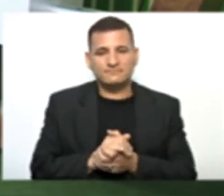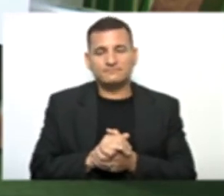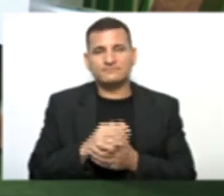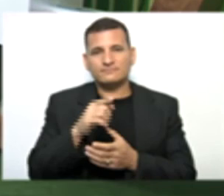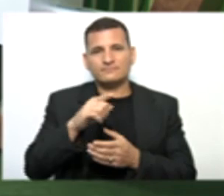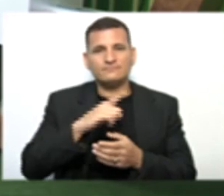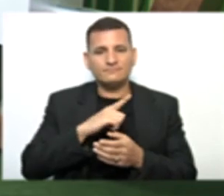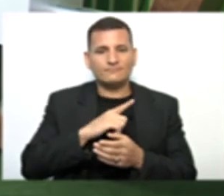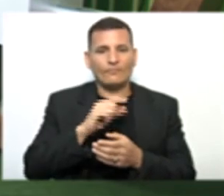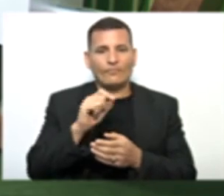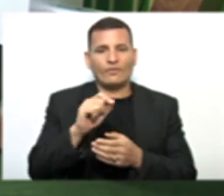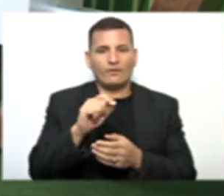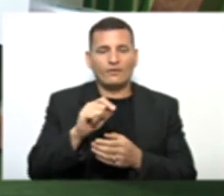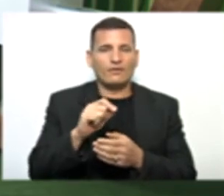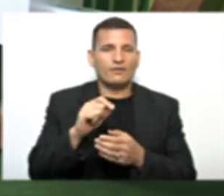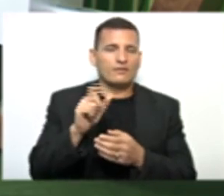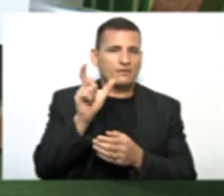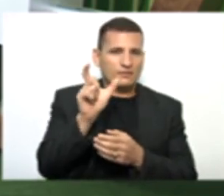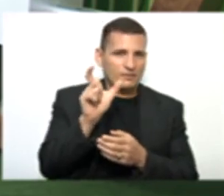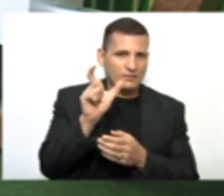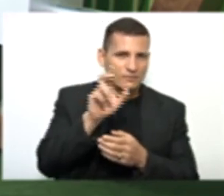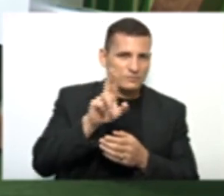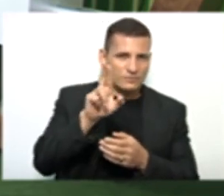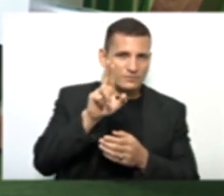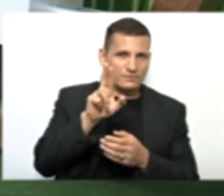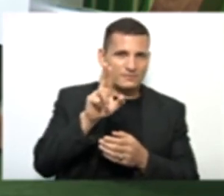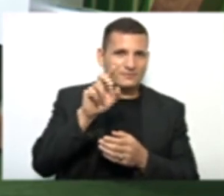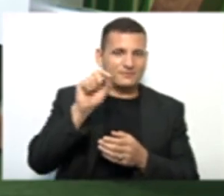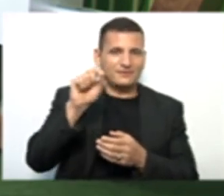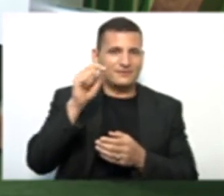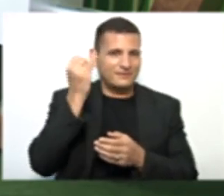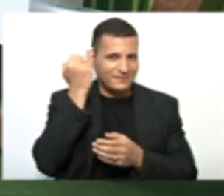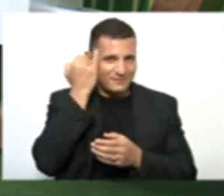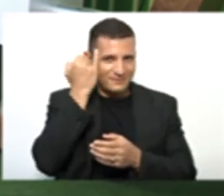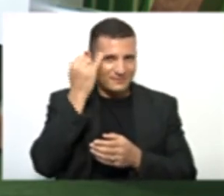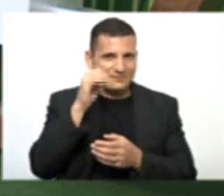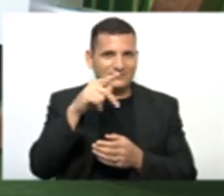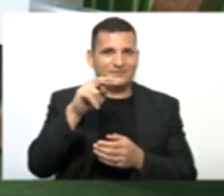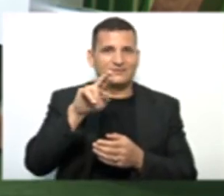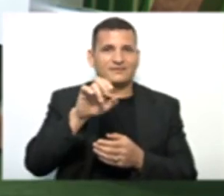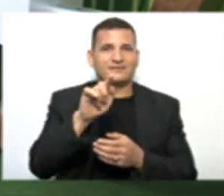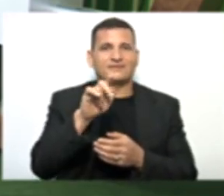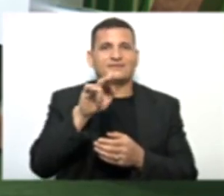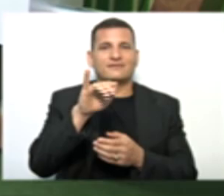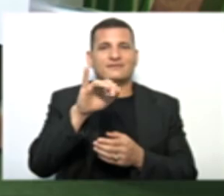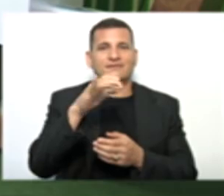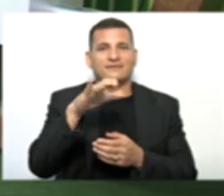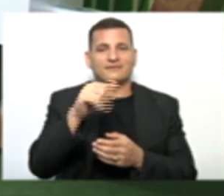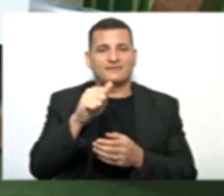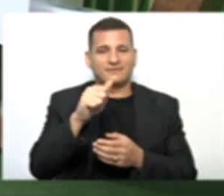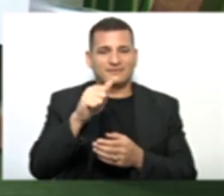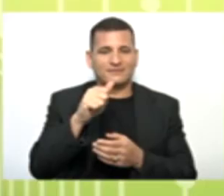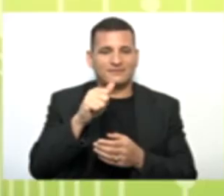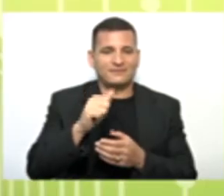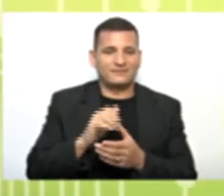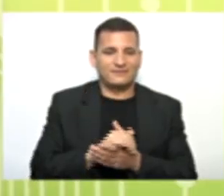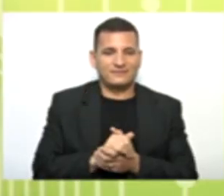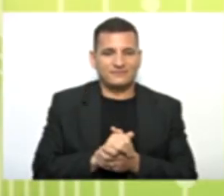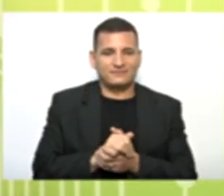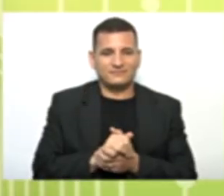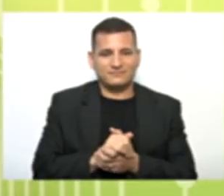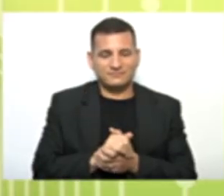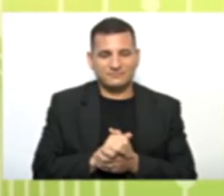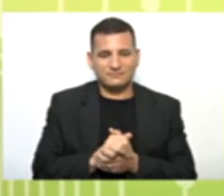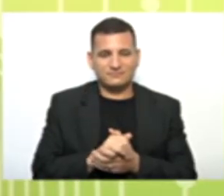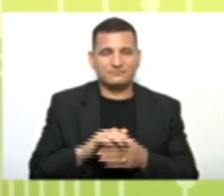justificar aquele termo que a gente usou no início, da preguiça. Ah, sim, é verdade, com certeza, professor, é verdade. Então, pessoal, vocês